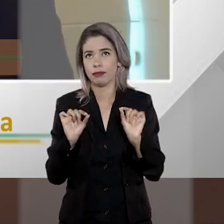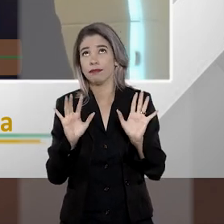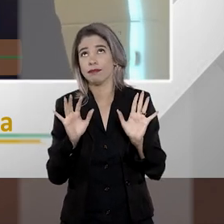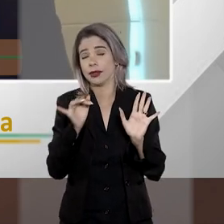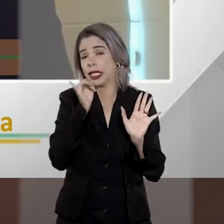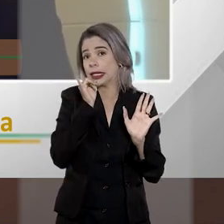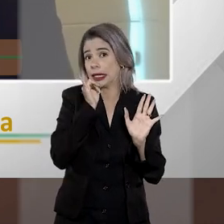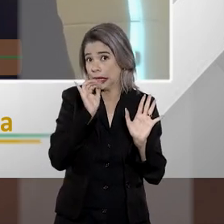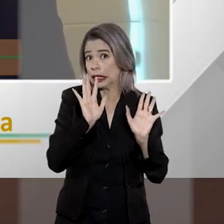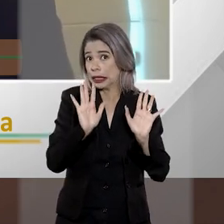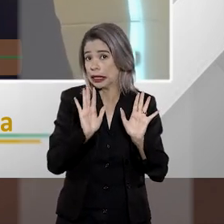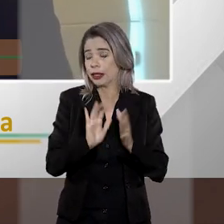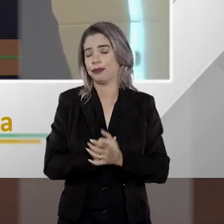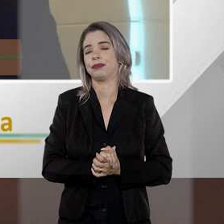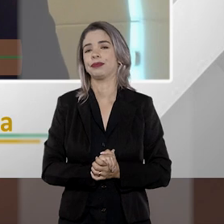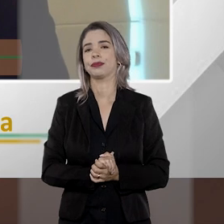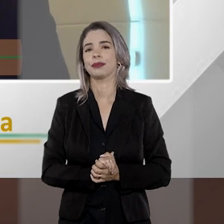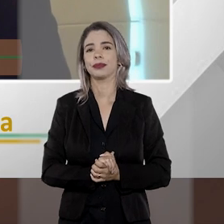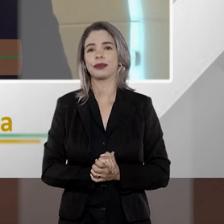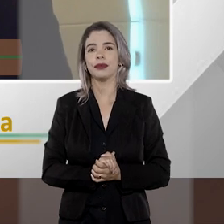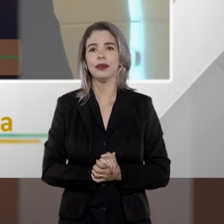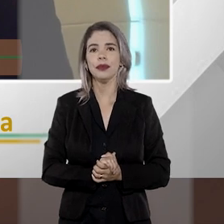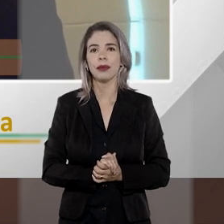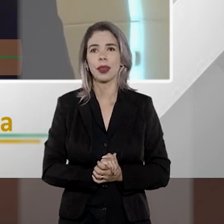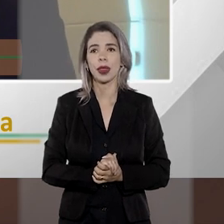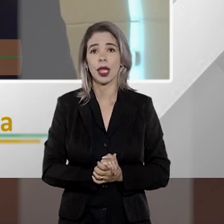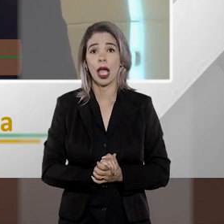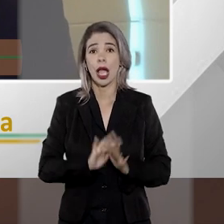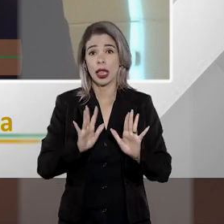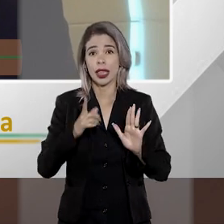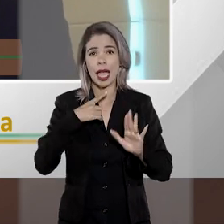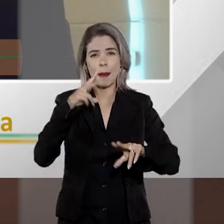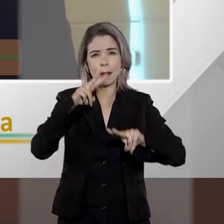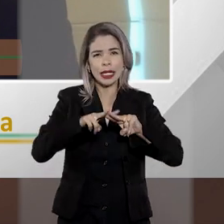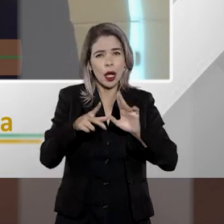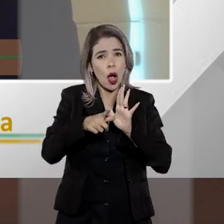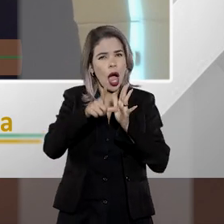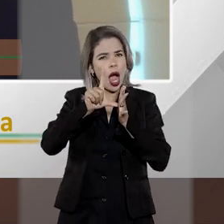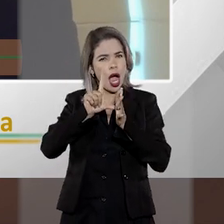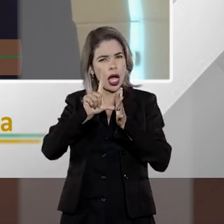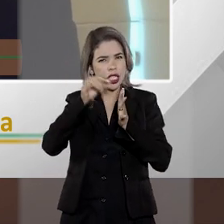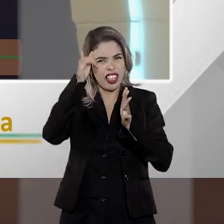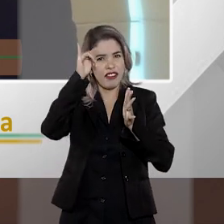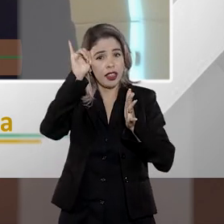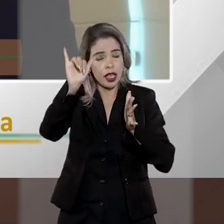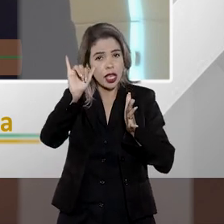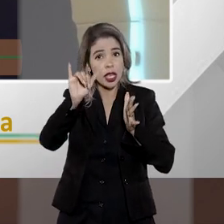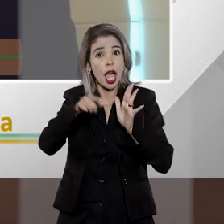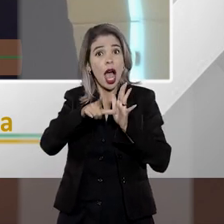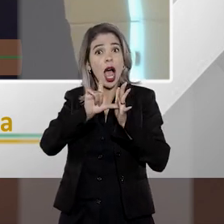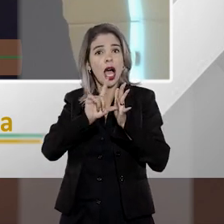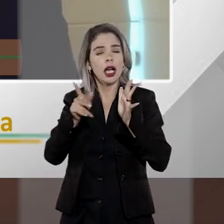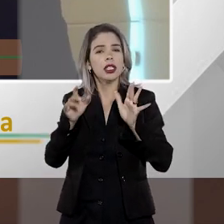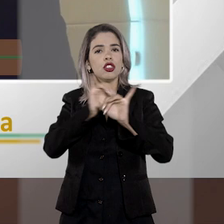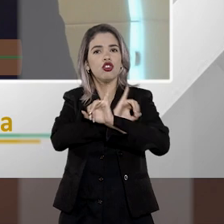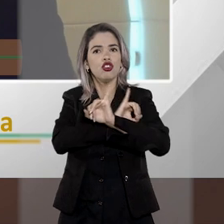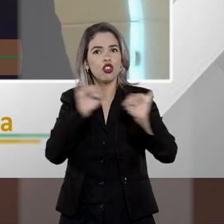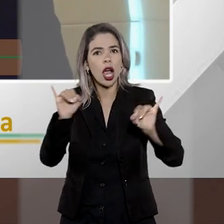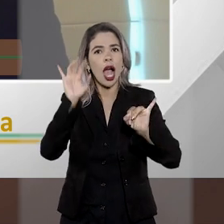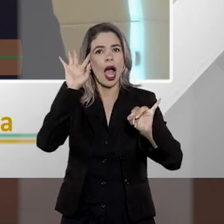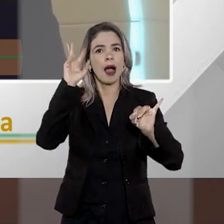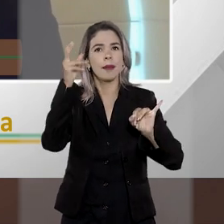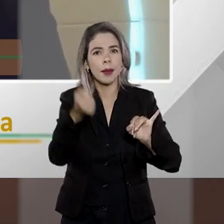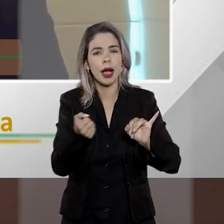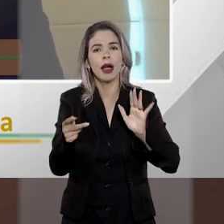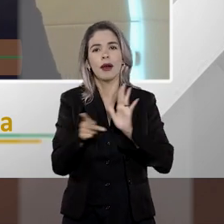assim, vamos fazer uma abordagem mais ampla aqui. Em relação à prisão preventiva, ou seja, a pessoa foi presa antes de uma sentença penal